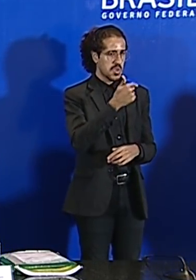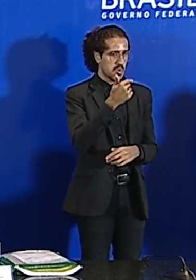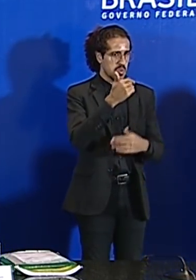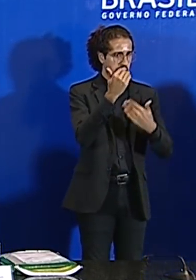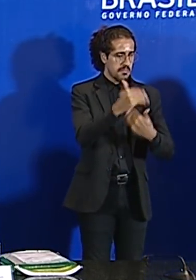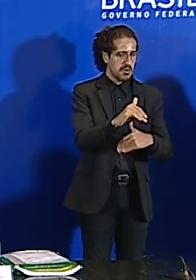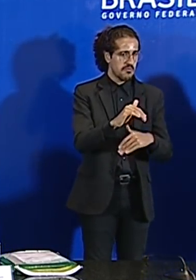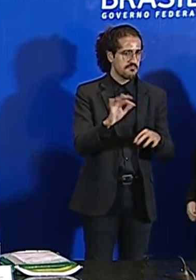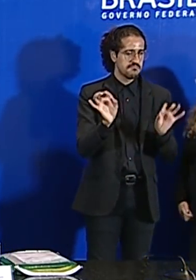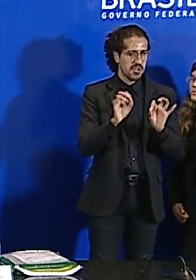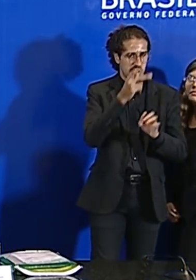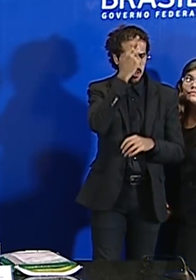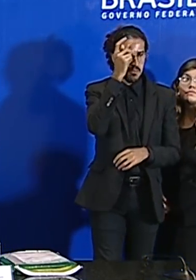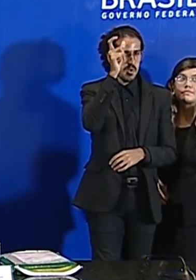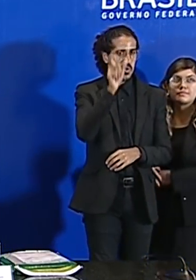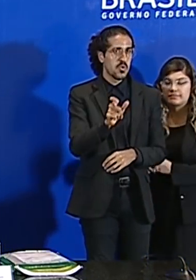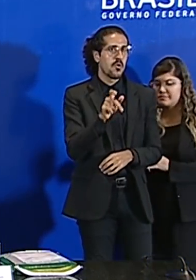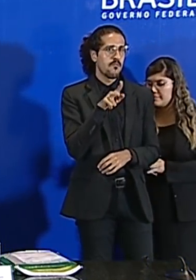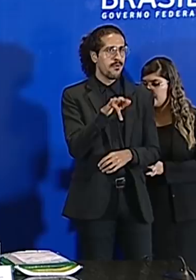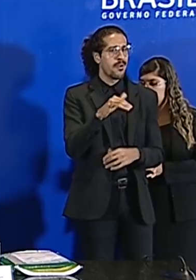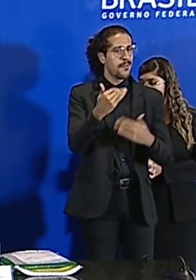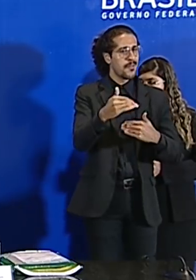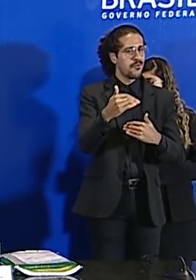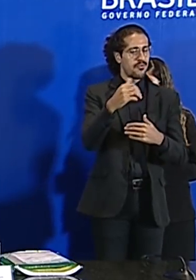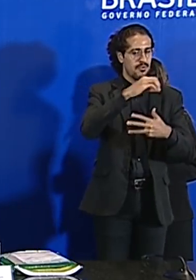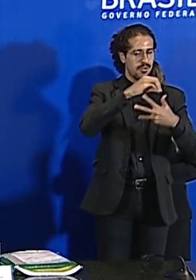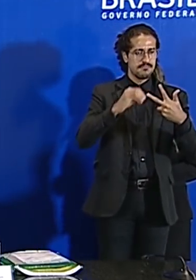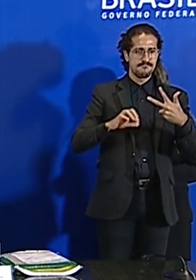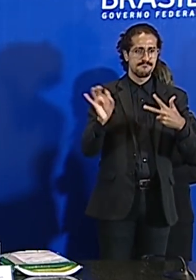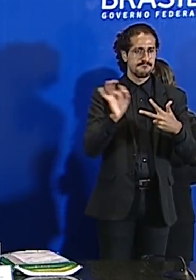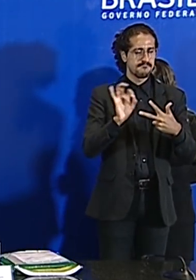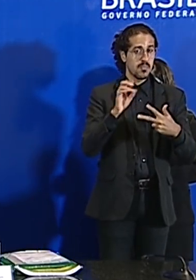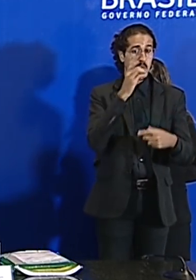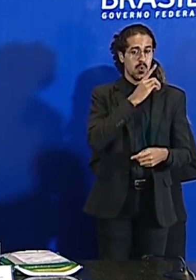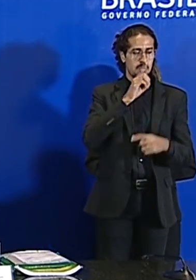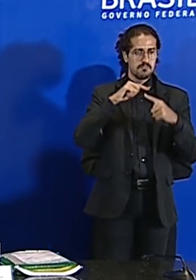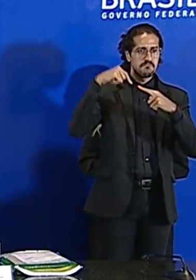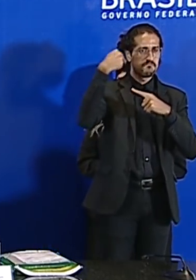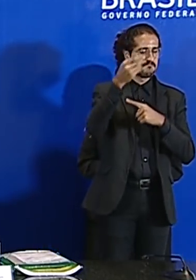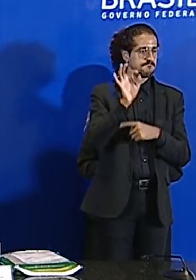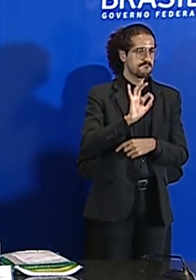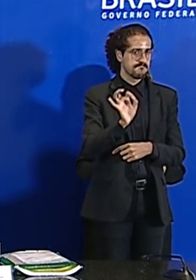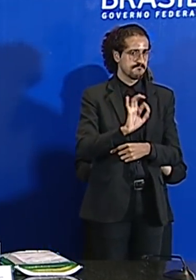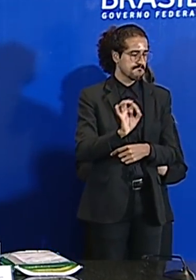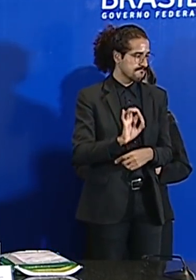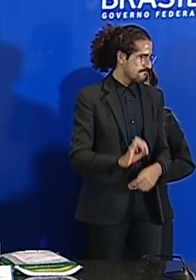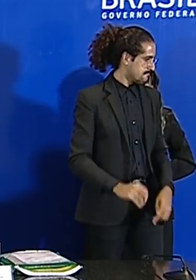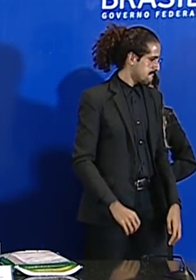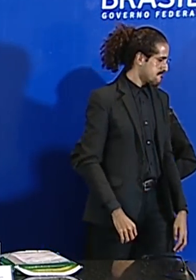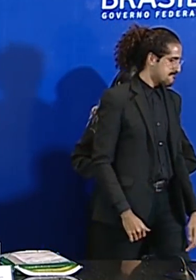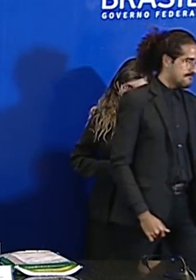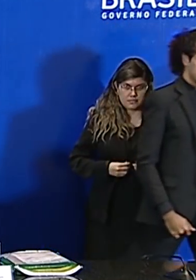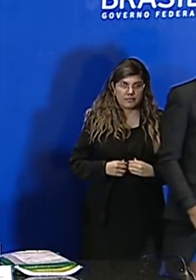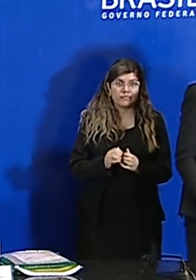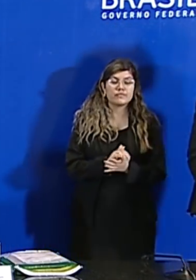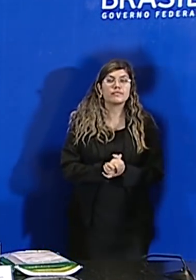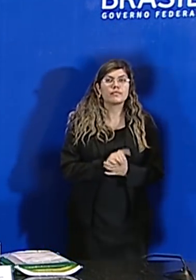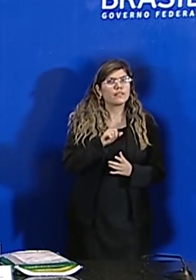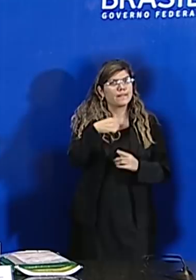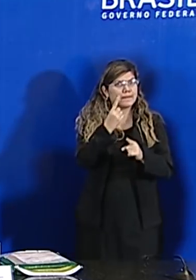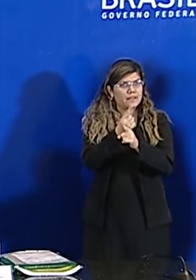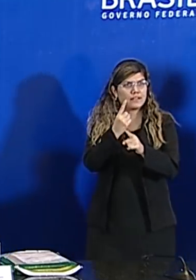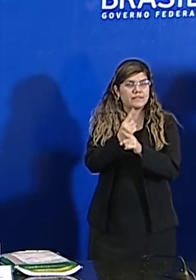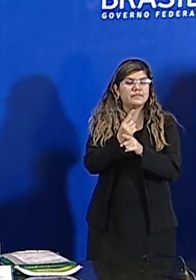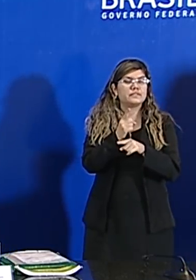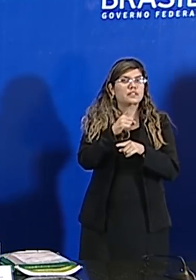Essa pessoa não estará lá para fazer a segunda prova do Enem no domingo que vem. E ela vai ser encontrada e depois vai